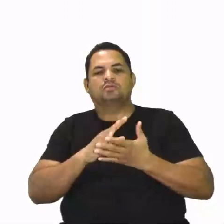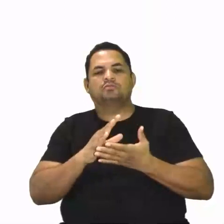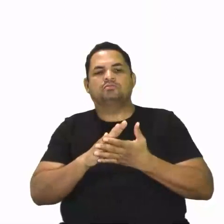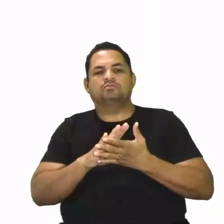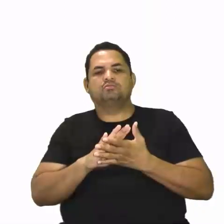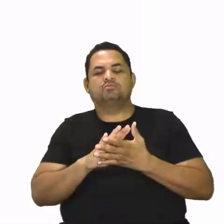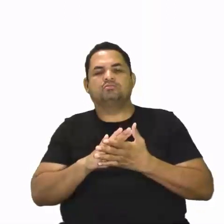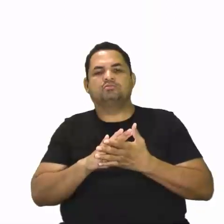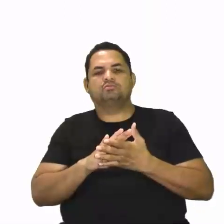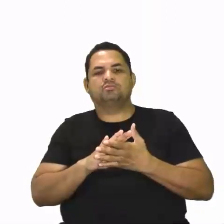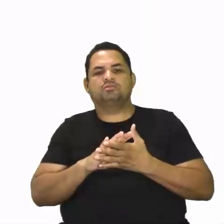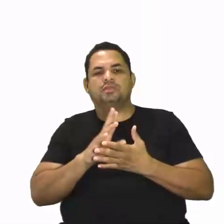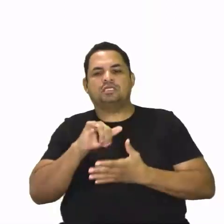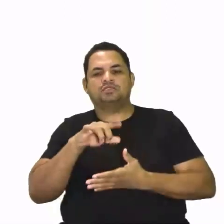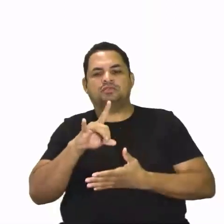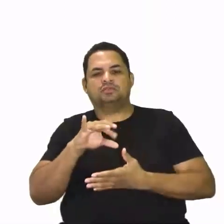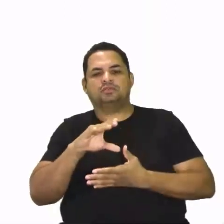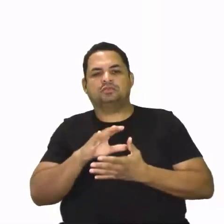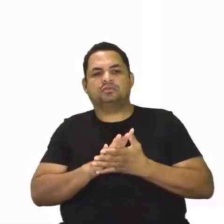Nacional.